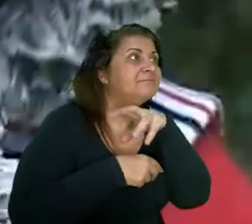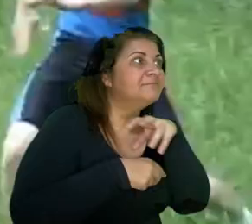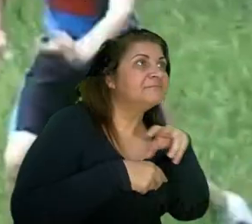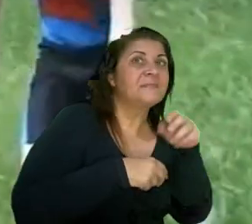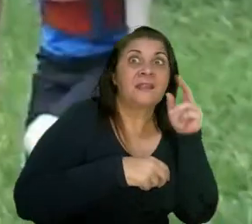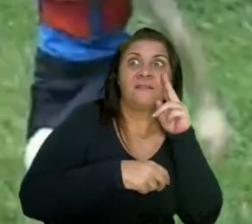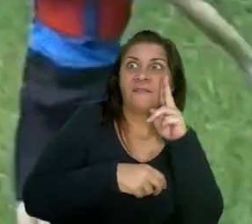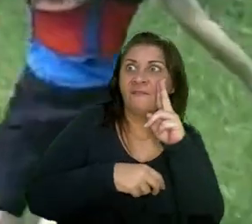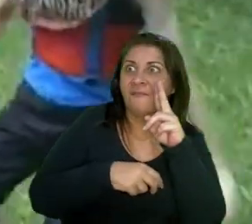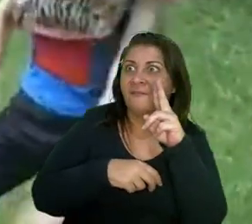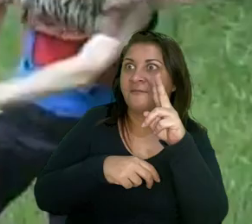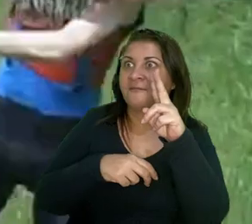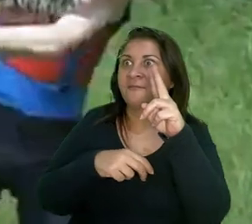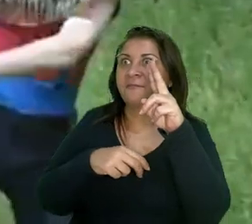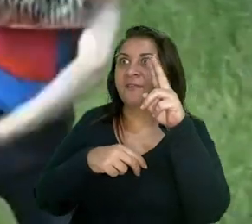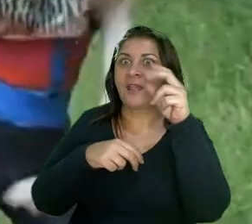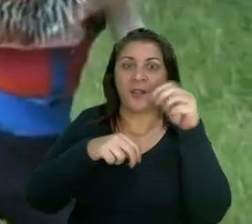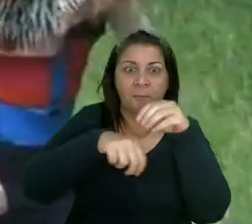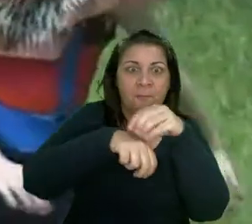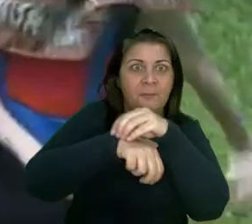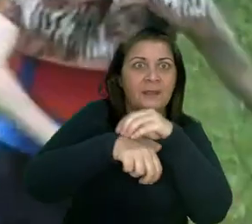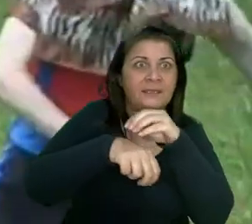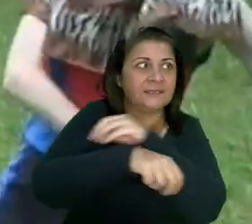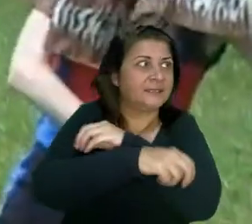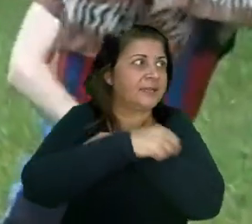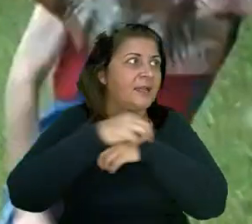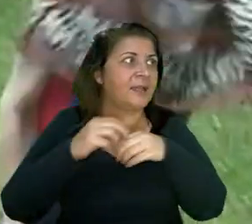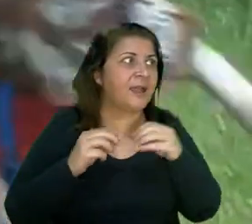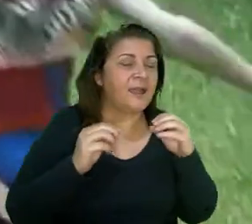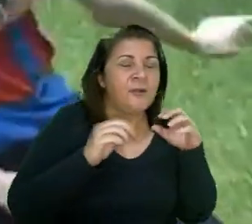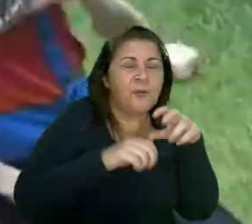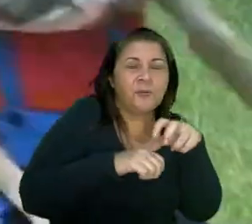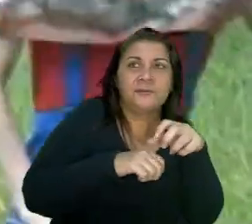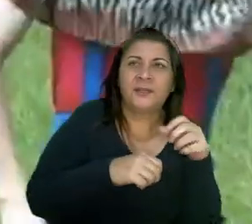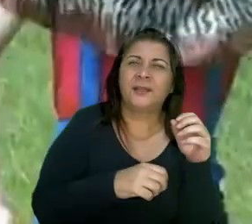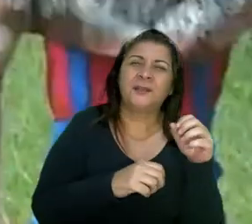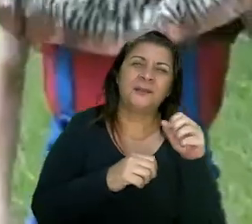Vi jaguatirica, vi bicho preto,